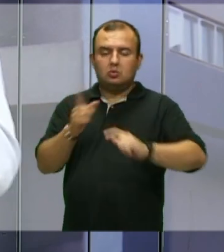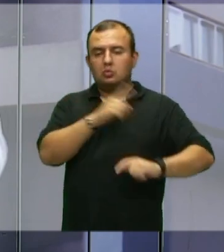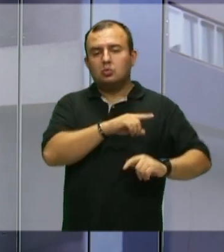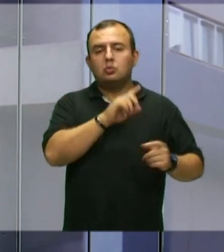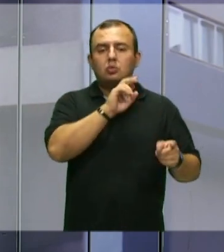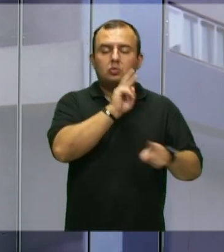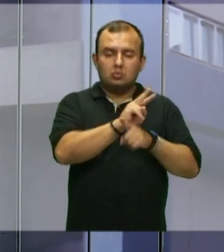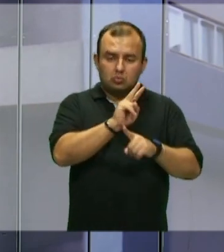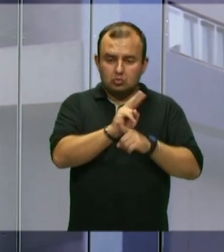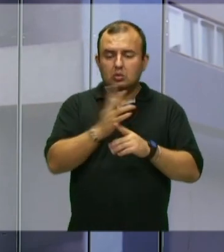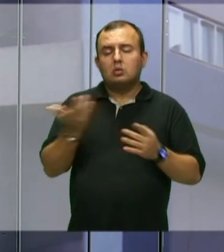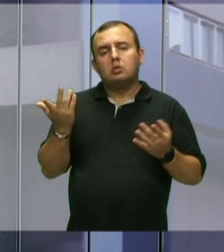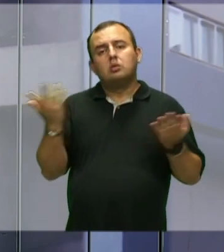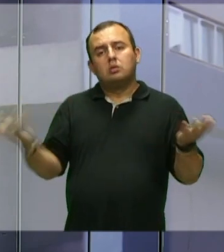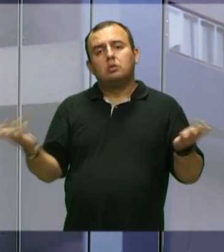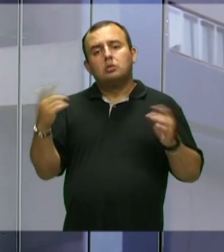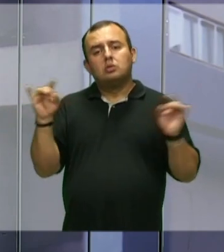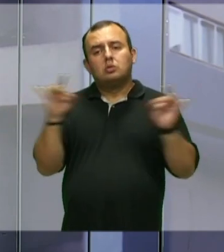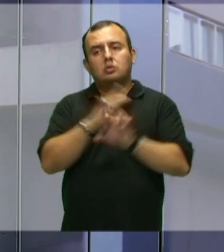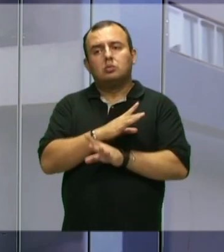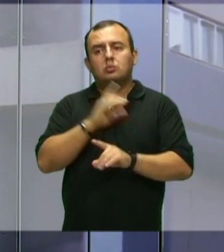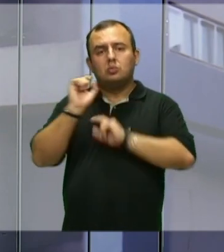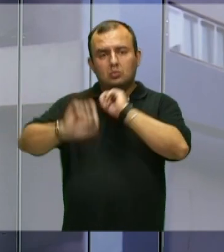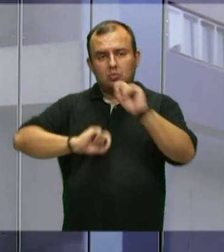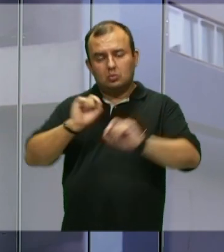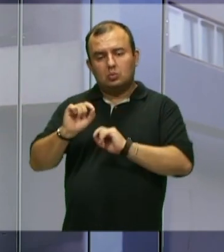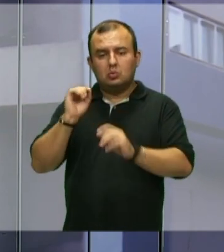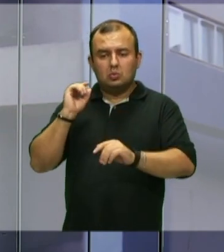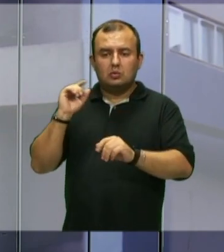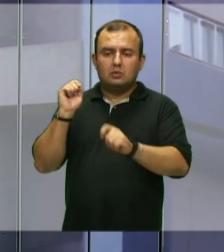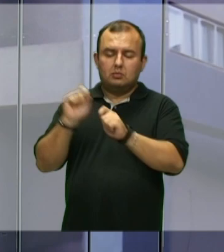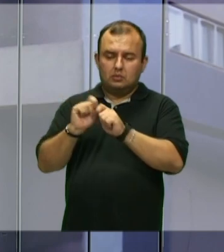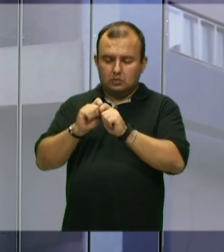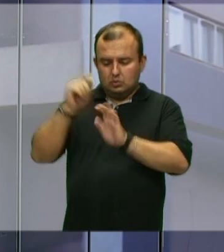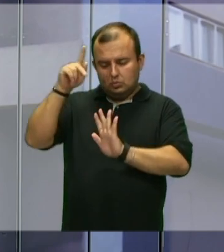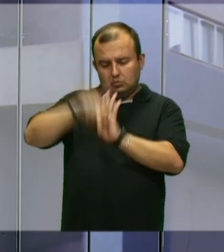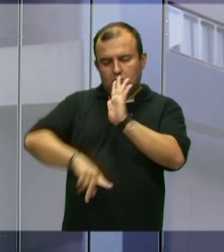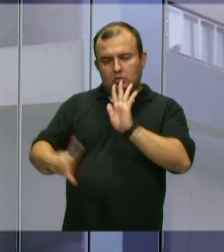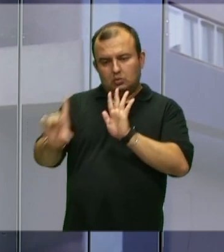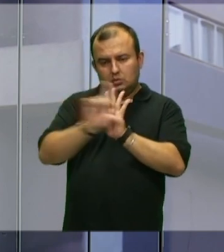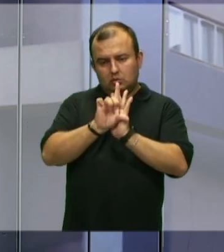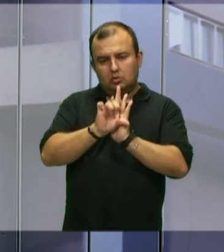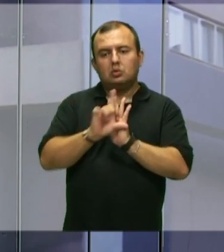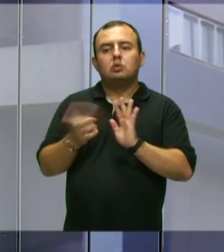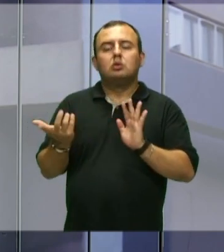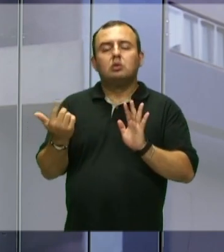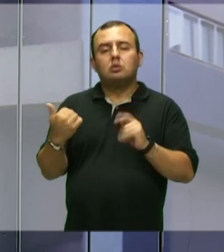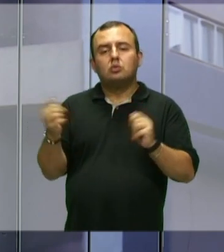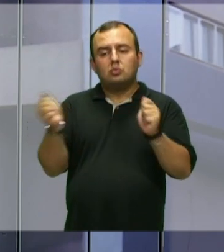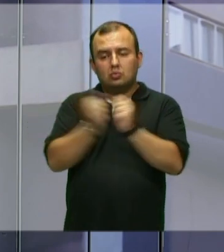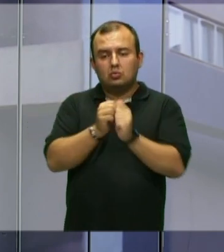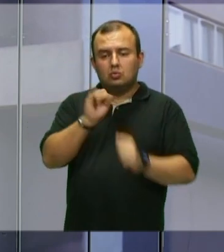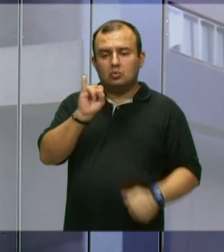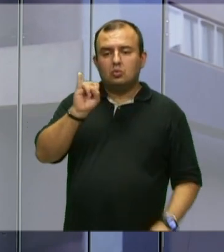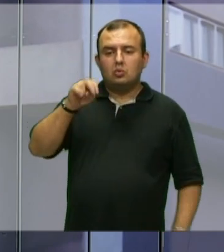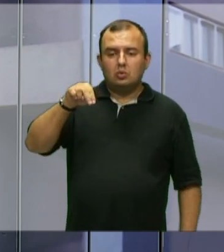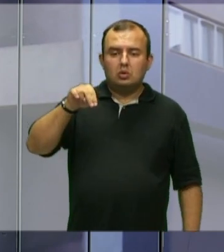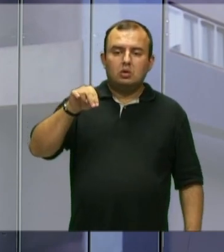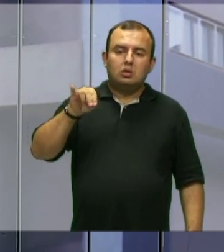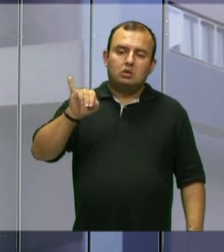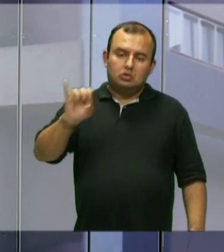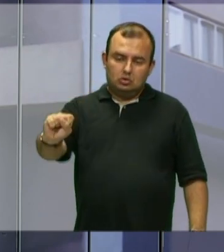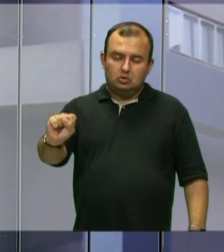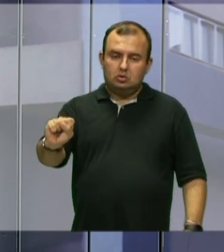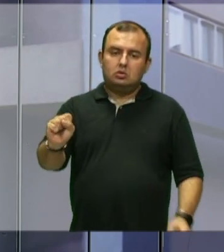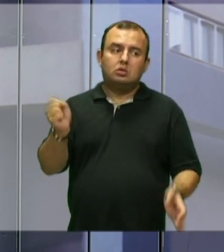nativista, e a gente acabou então, naquele momento, construindo um projeto de lei e juntamente também com o INES, onde